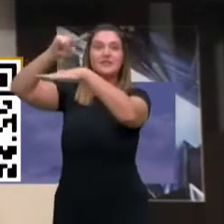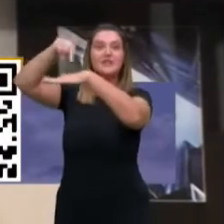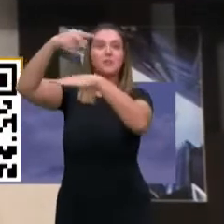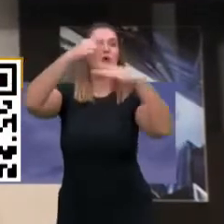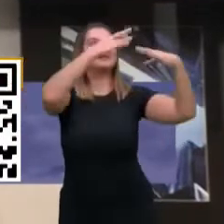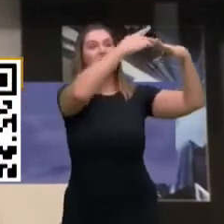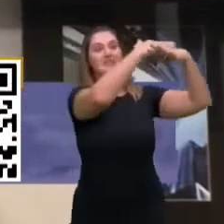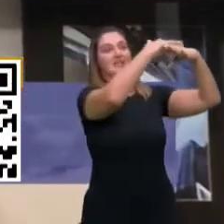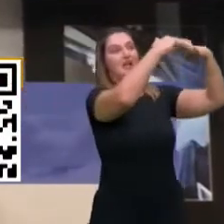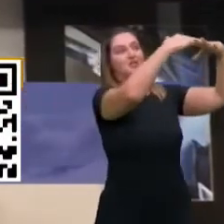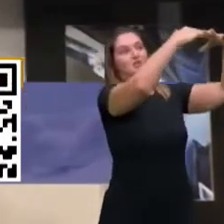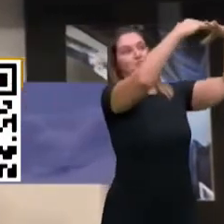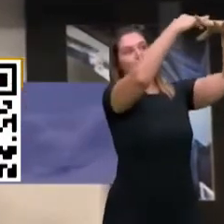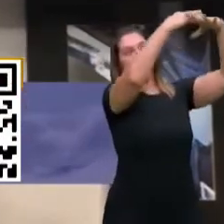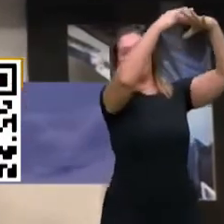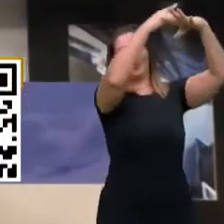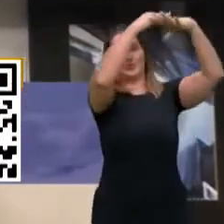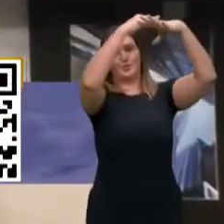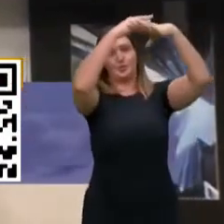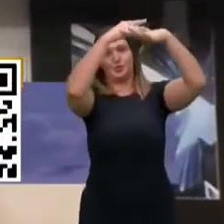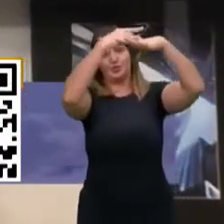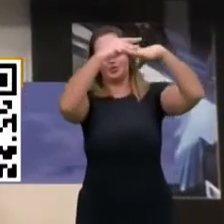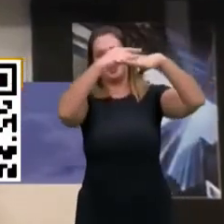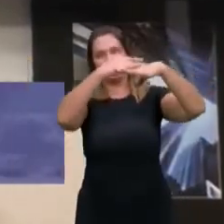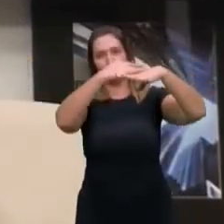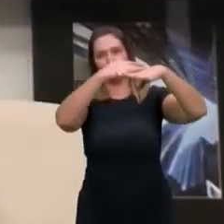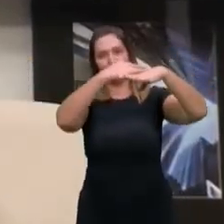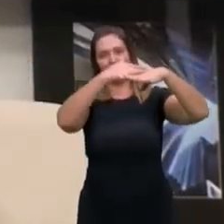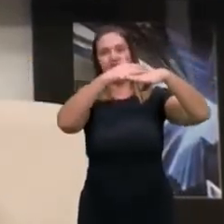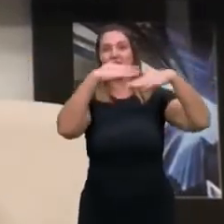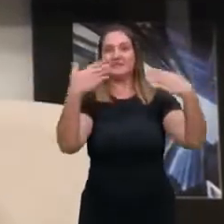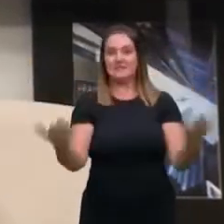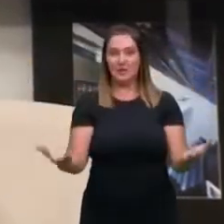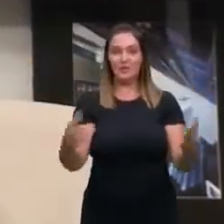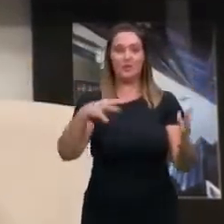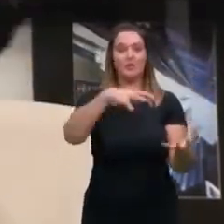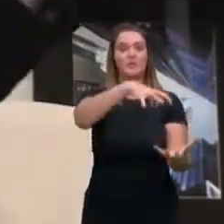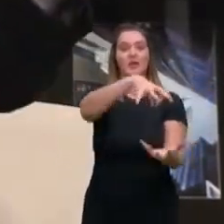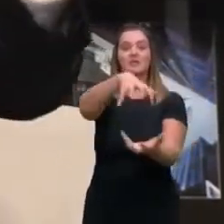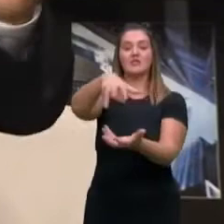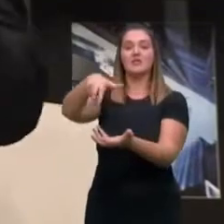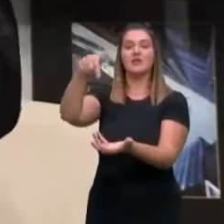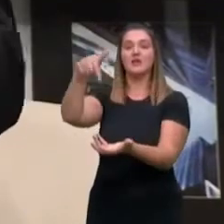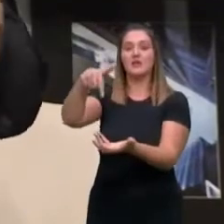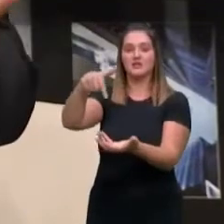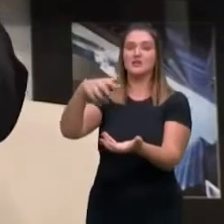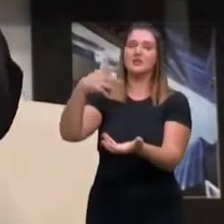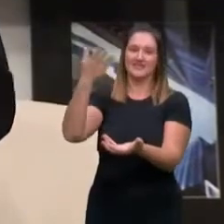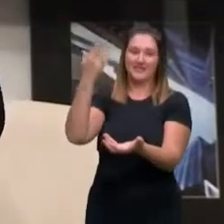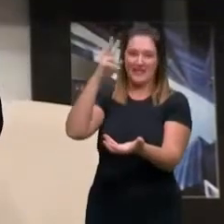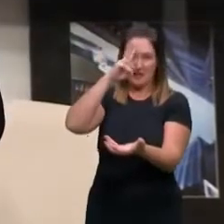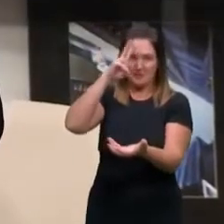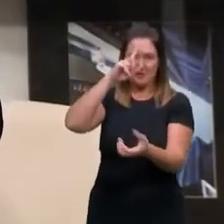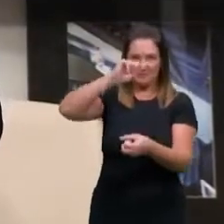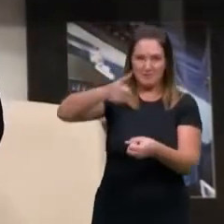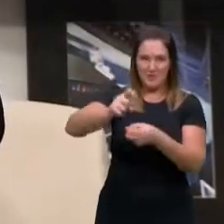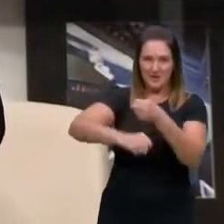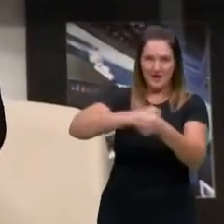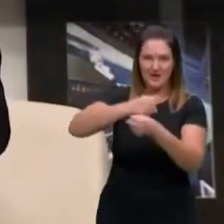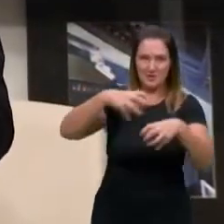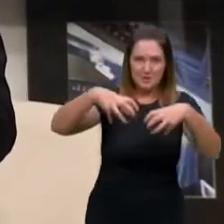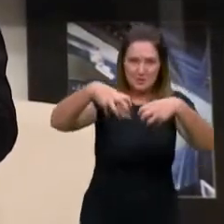Cidade Santa descer aqui, Jesus e a Cidade Santa depois do milênio, então esse planeta que vai ficar escuro por